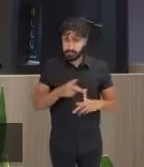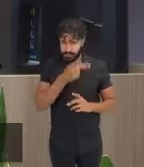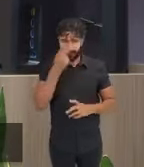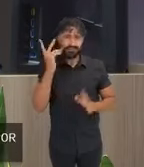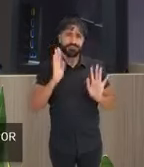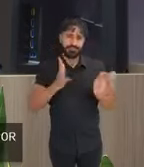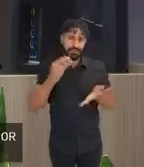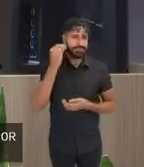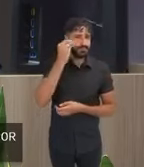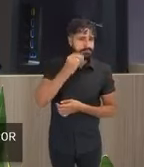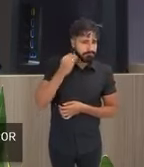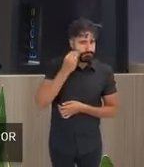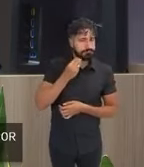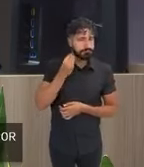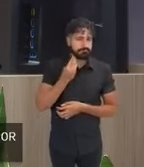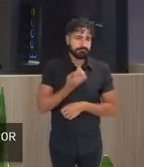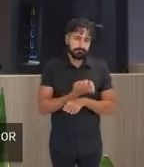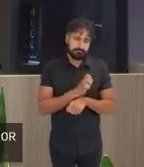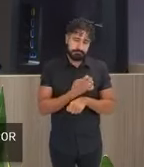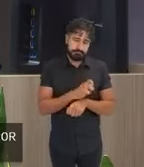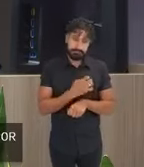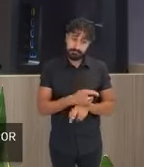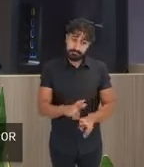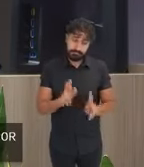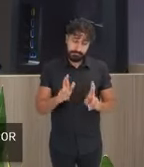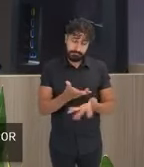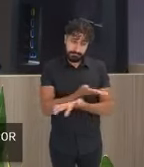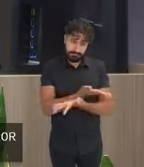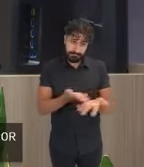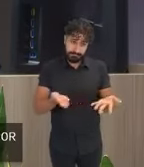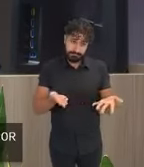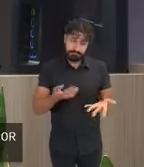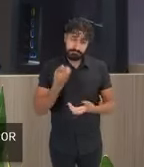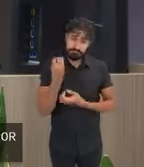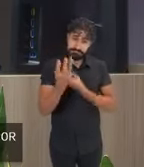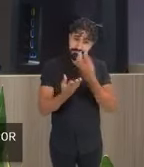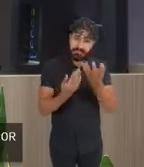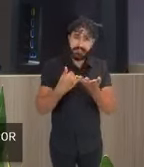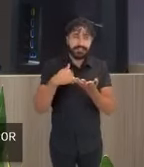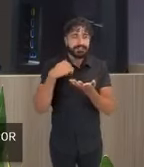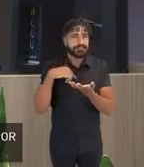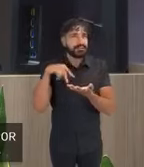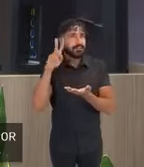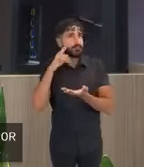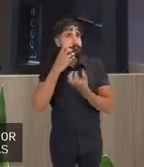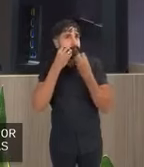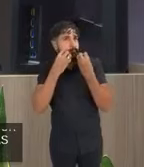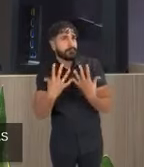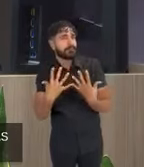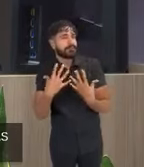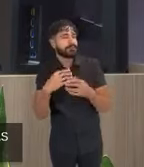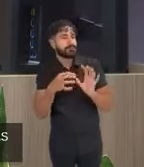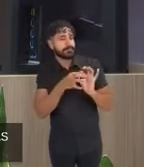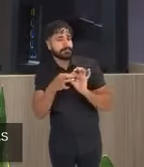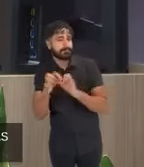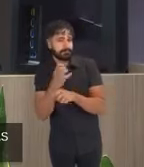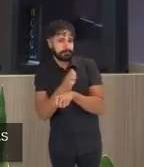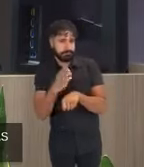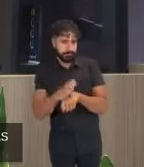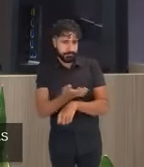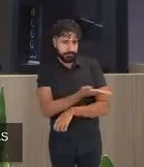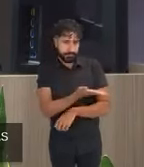por isso. E espero que vocês só tragam boas lembranças das experiências de estágio que vocês tiveram.